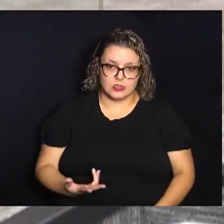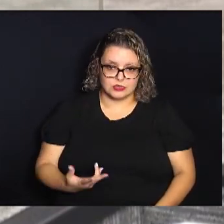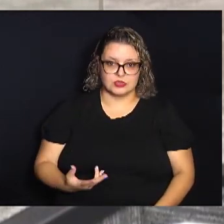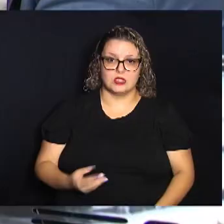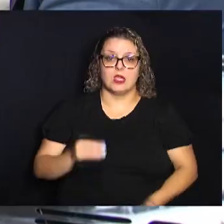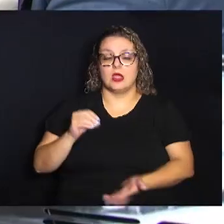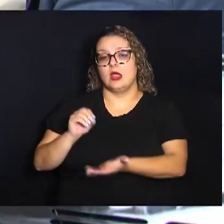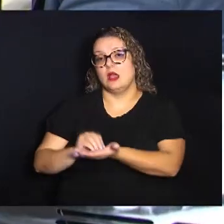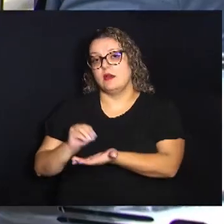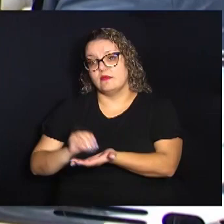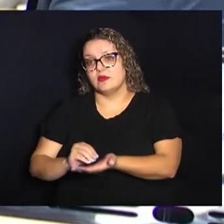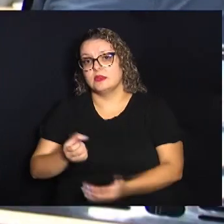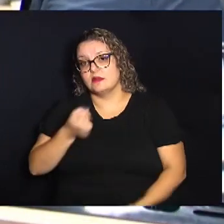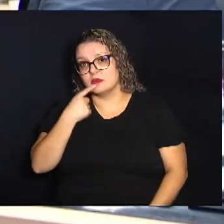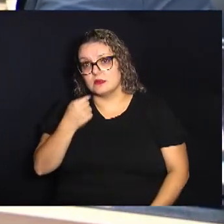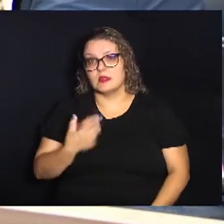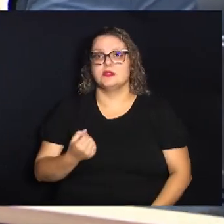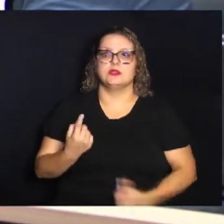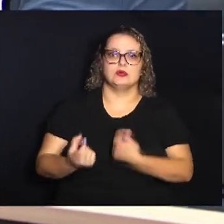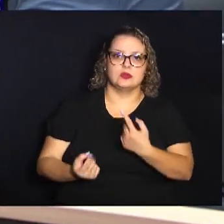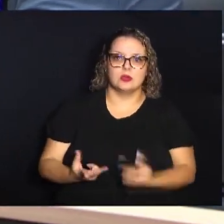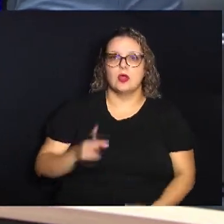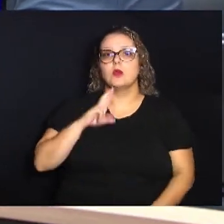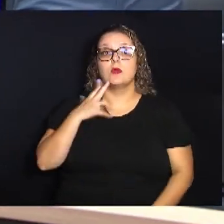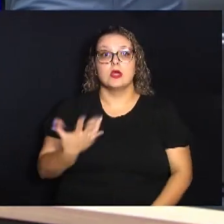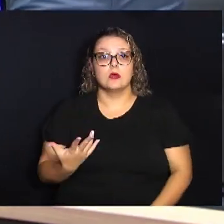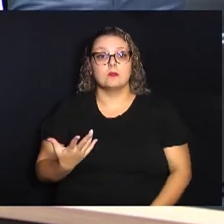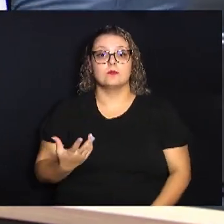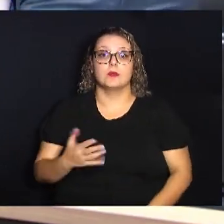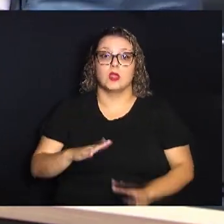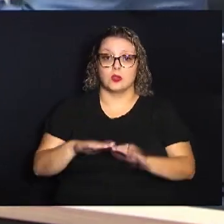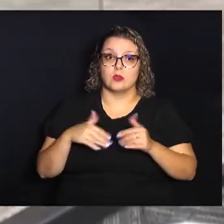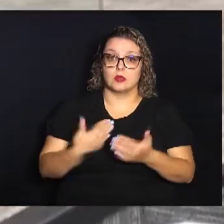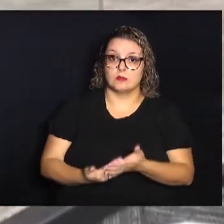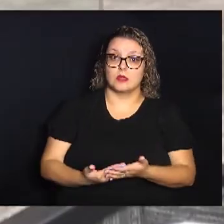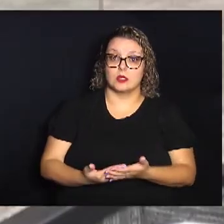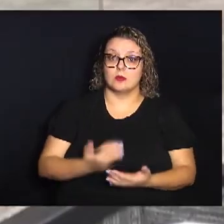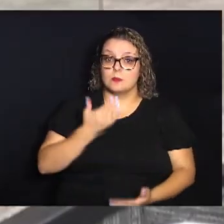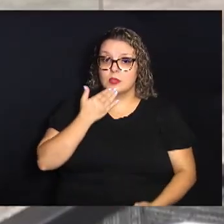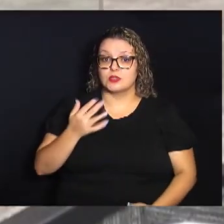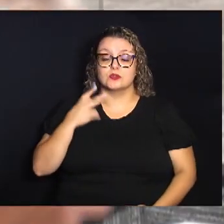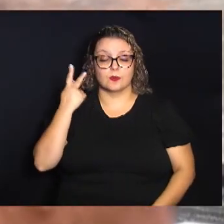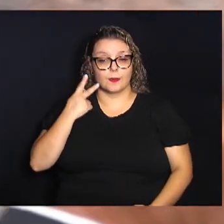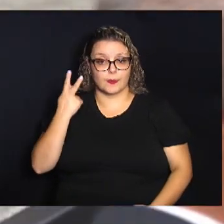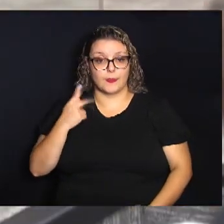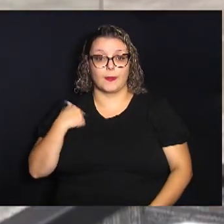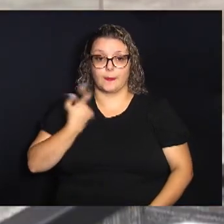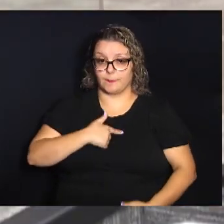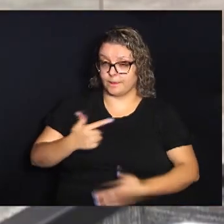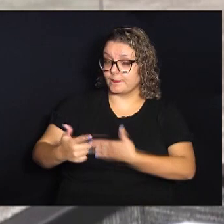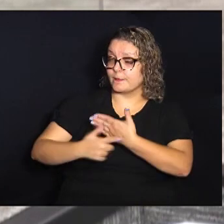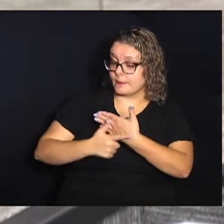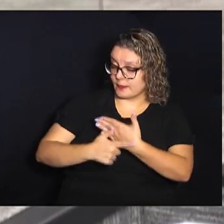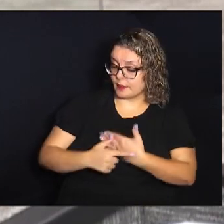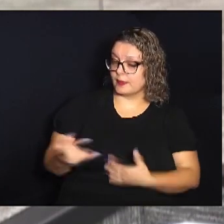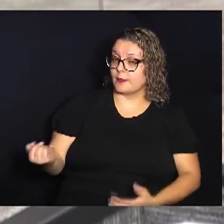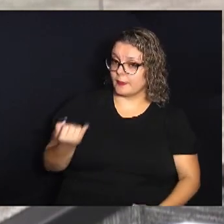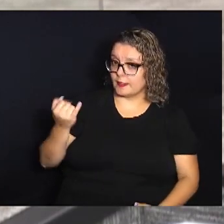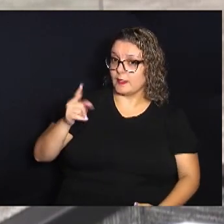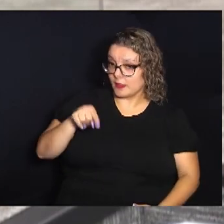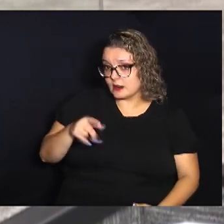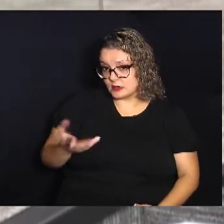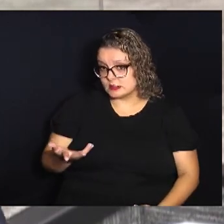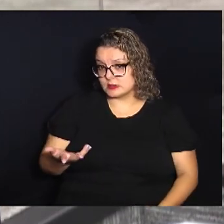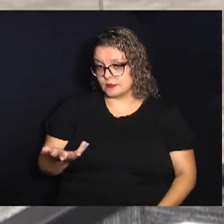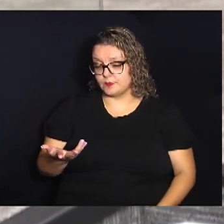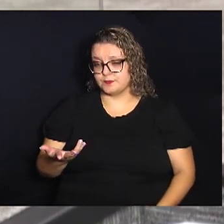que já foi solucionado. O requerimento se justifica por uma das funções da vereança. Eu acho que o nosso papel fundamental, ele é esse,